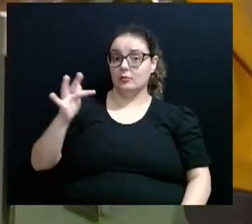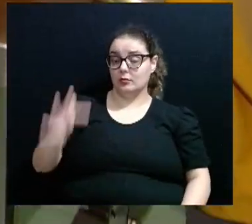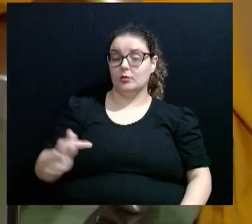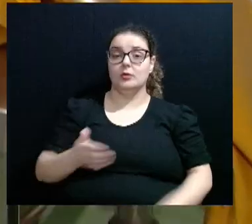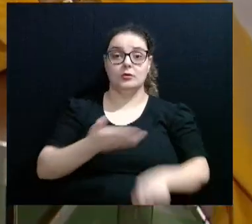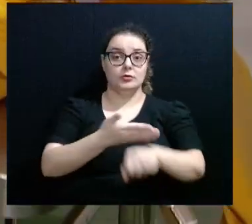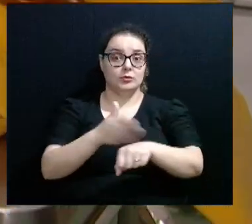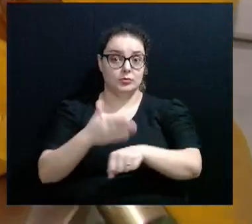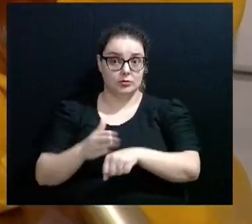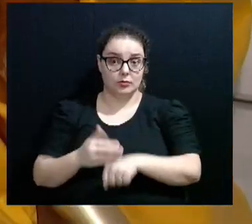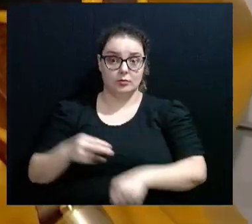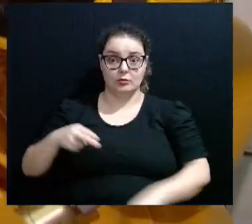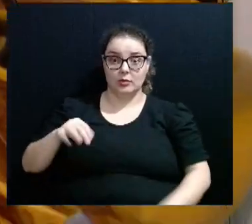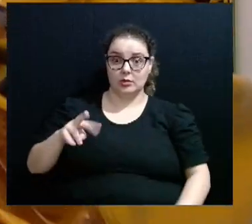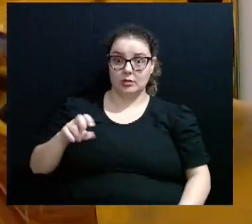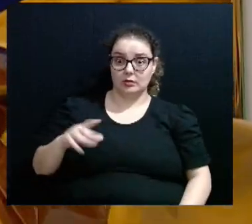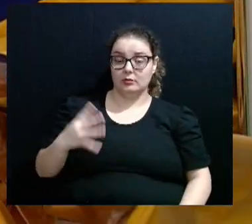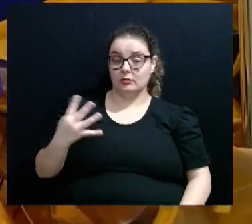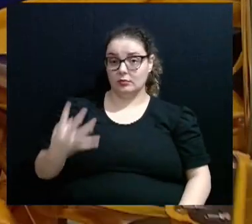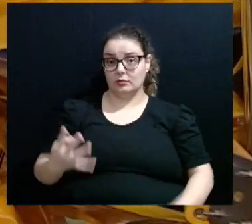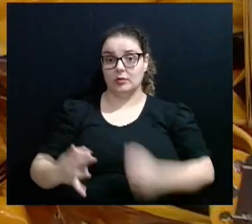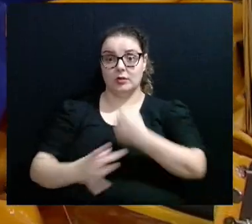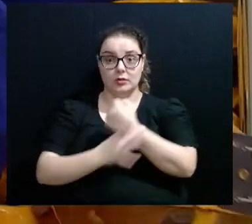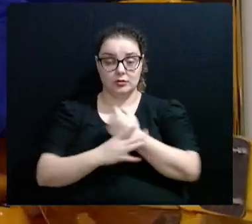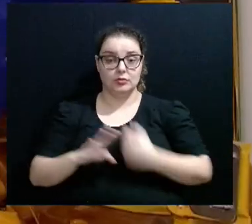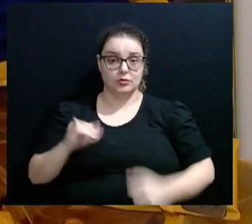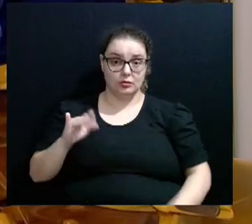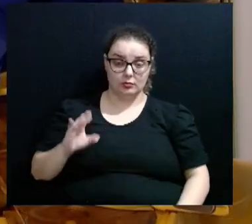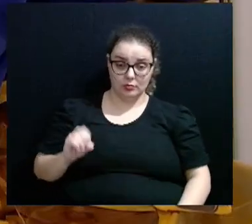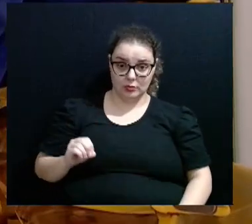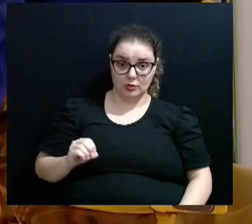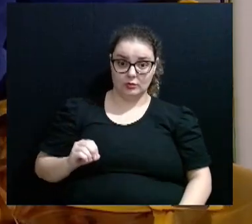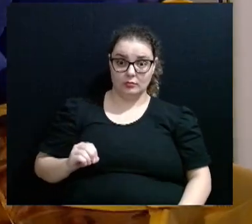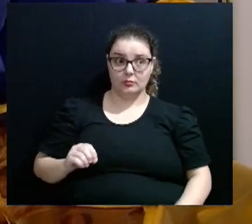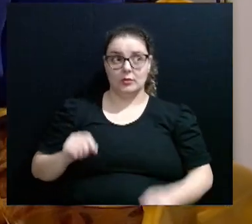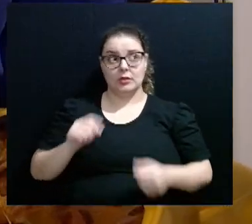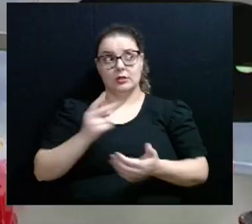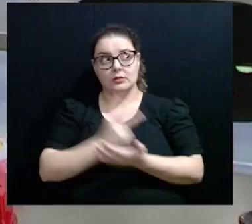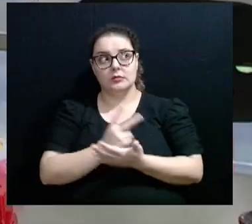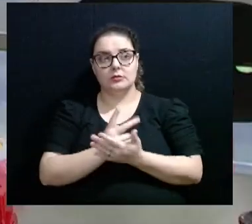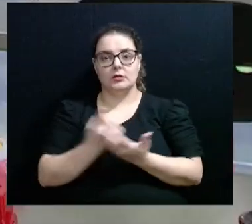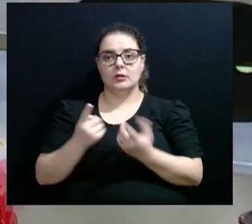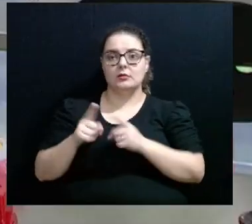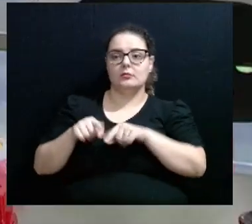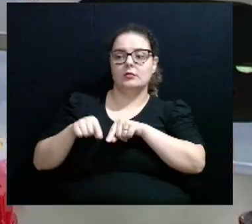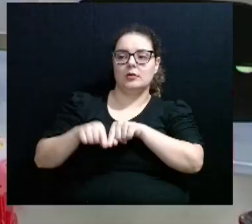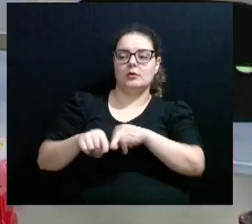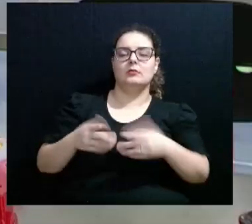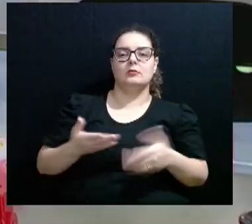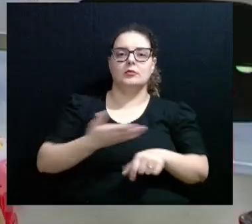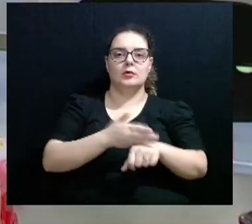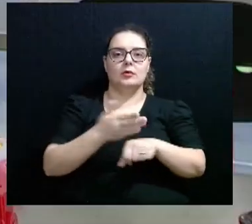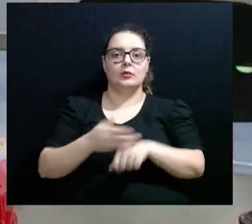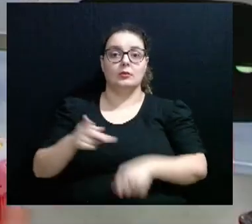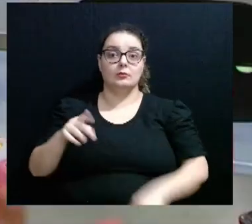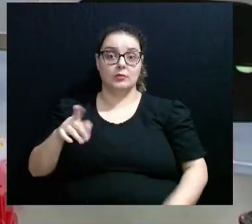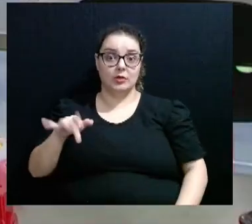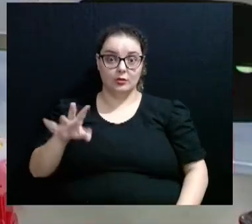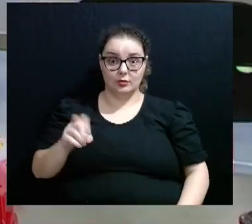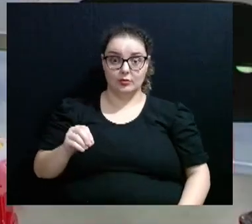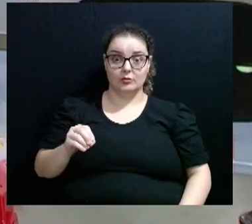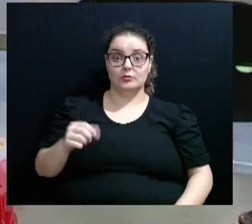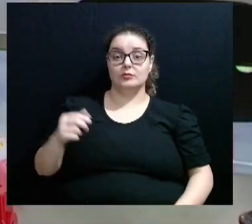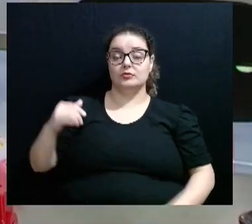4 de biossegurança, então a gente faz sempre um paralelo com o treinamento de um piloto de avião, né? Então ele vai ter lá